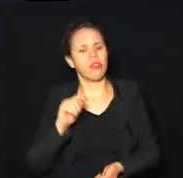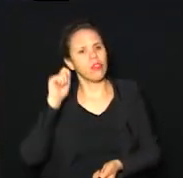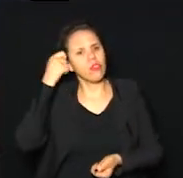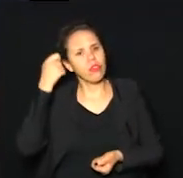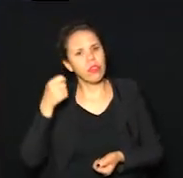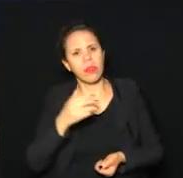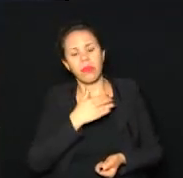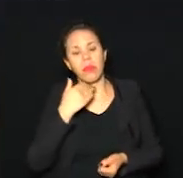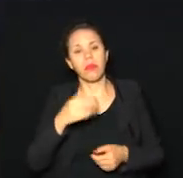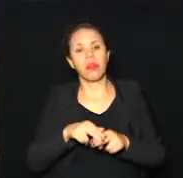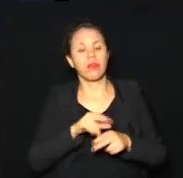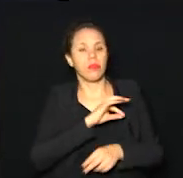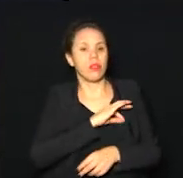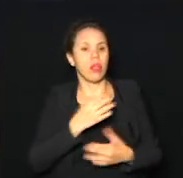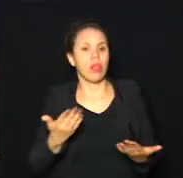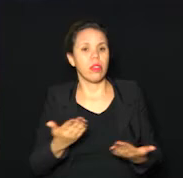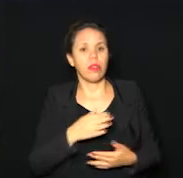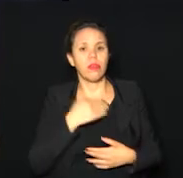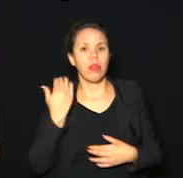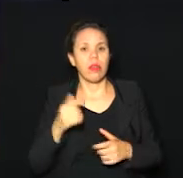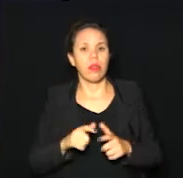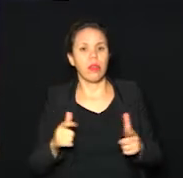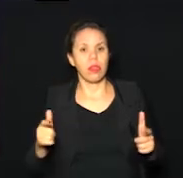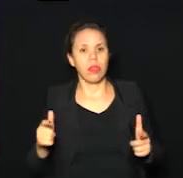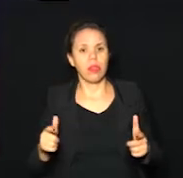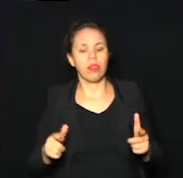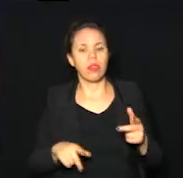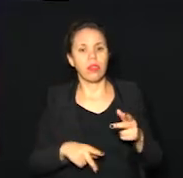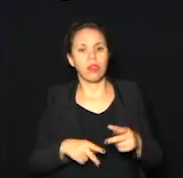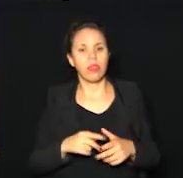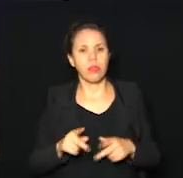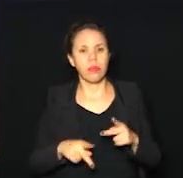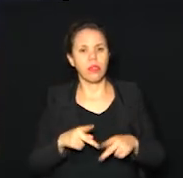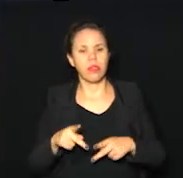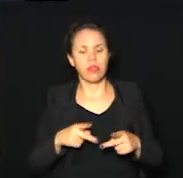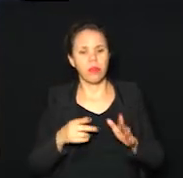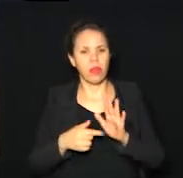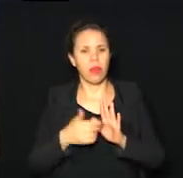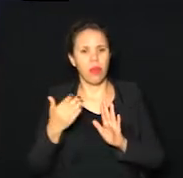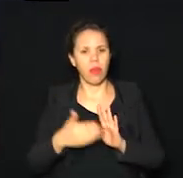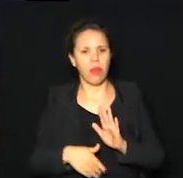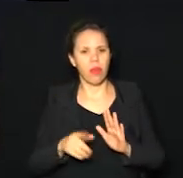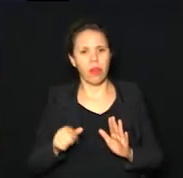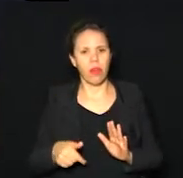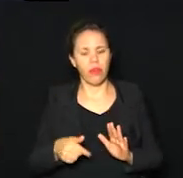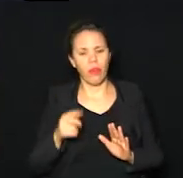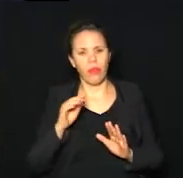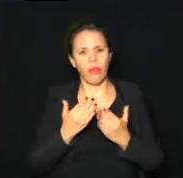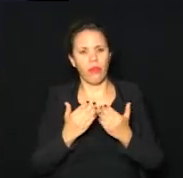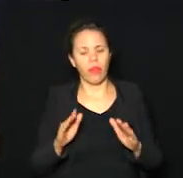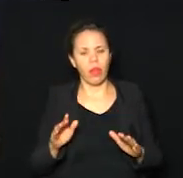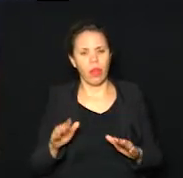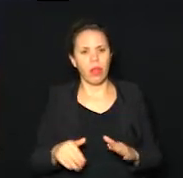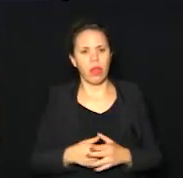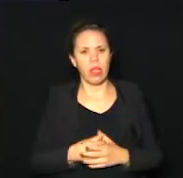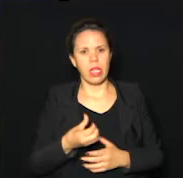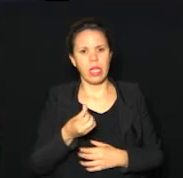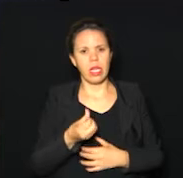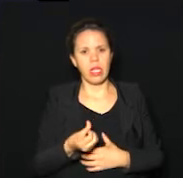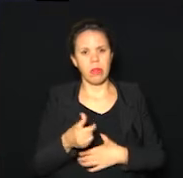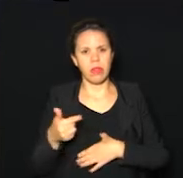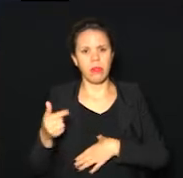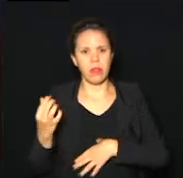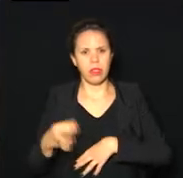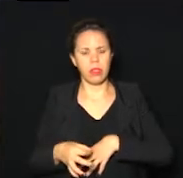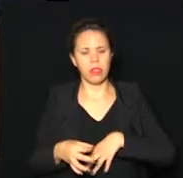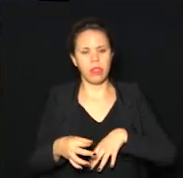morrendo pela polícia, e agora estão a maioria das mortes, já comprovado, eu vi no portal do Guerre 10,